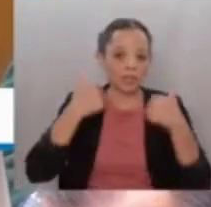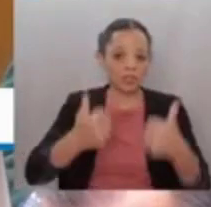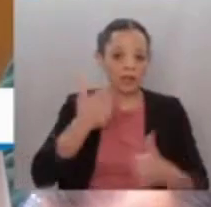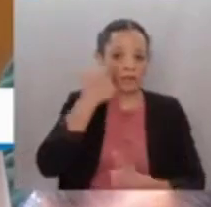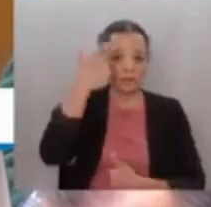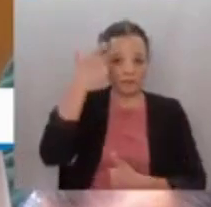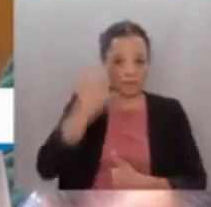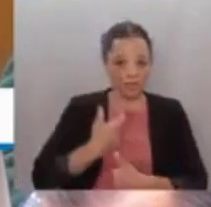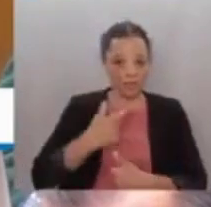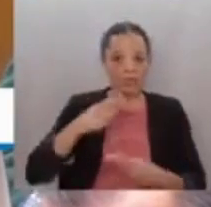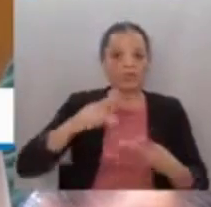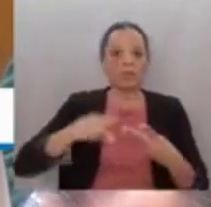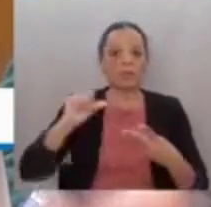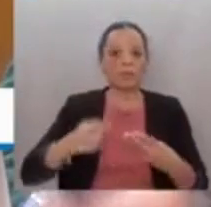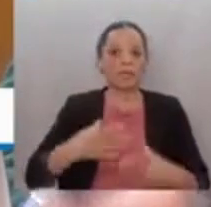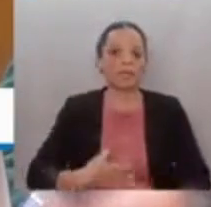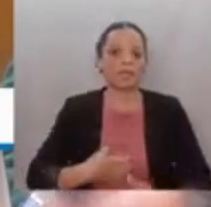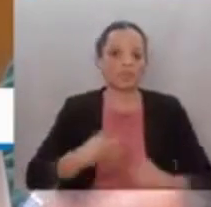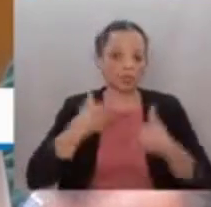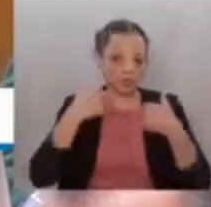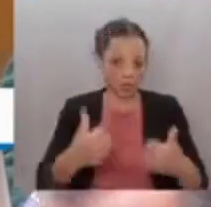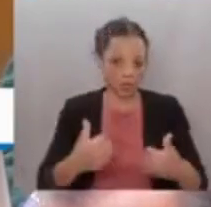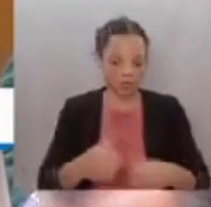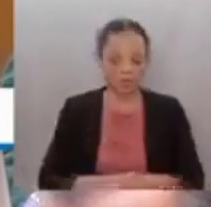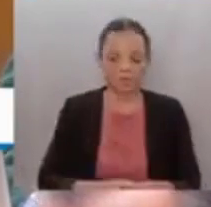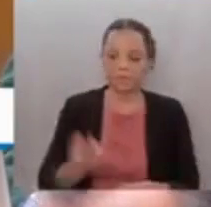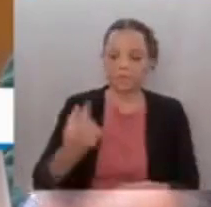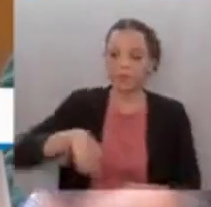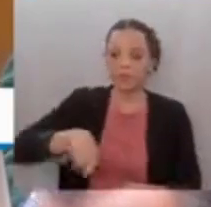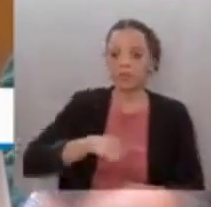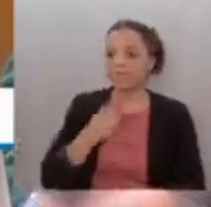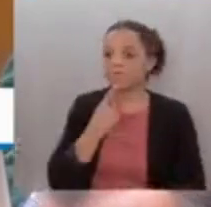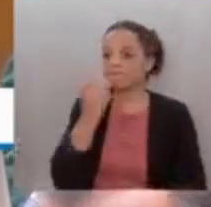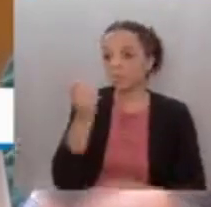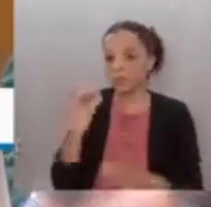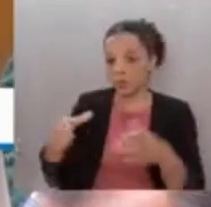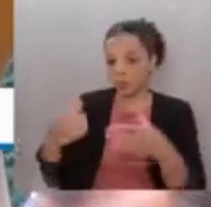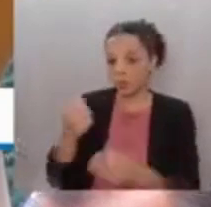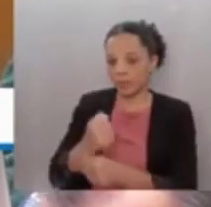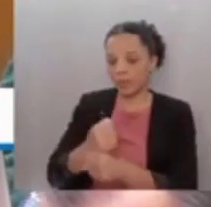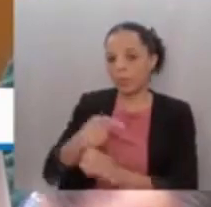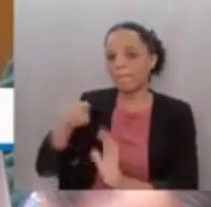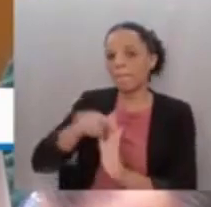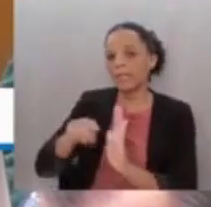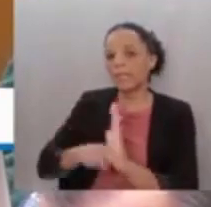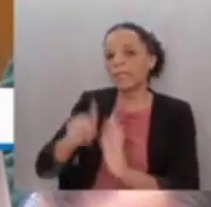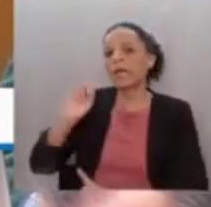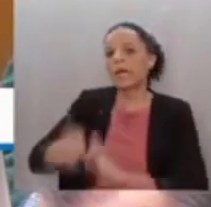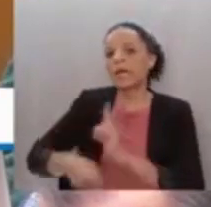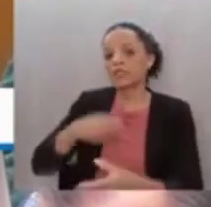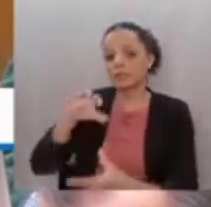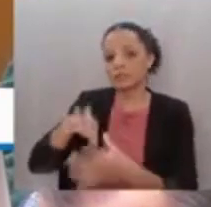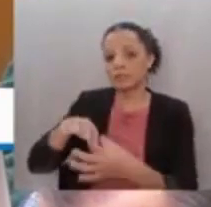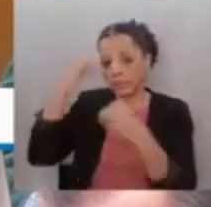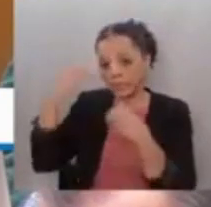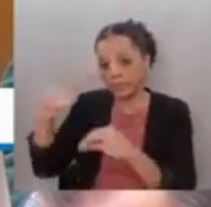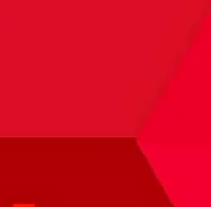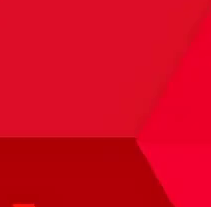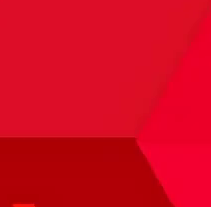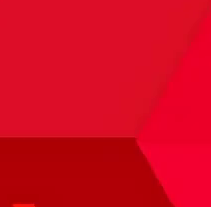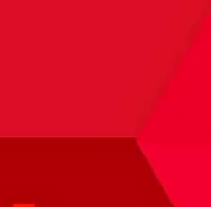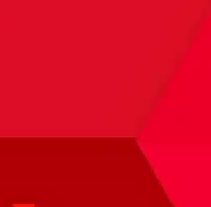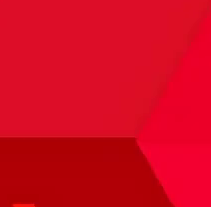ensino e da promoção da saúde mental para apoiar os estudantes que o nosso Conselho acolheu, disse.